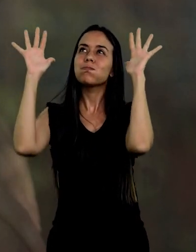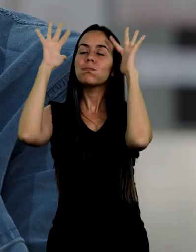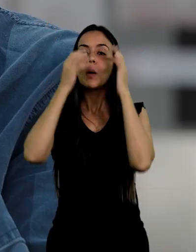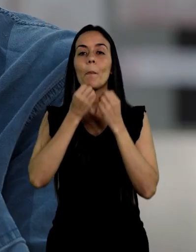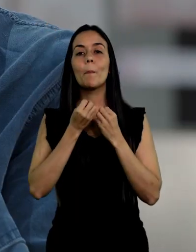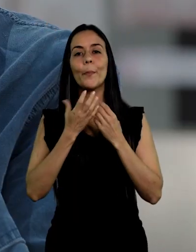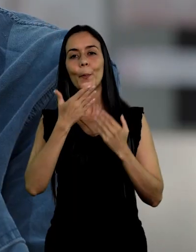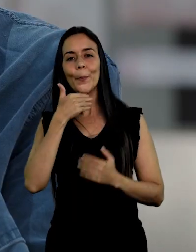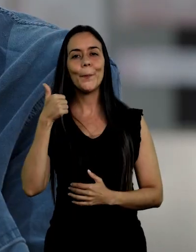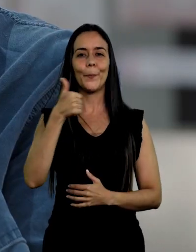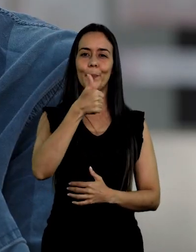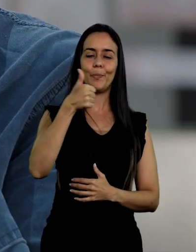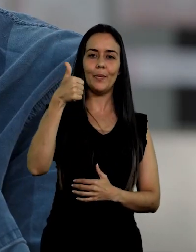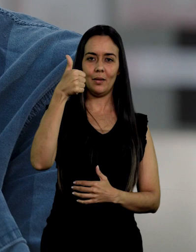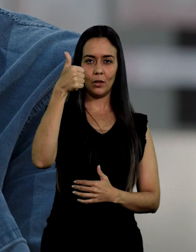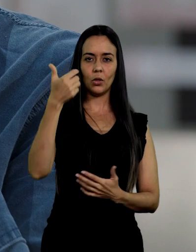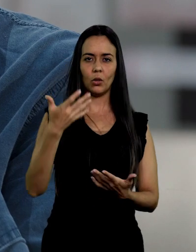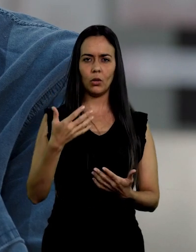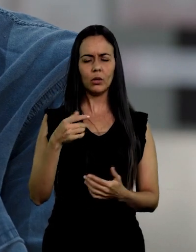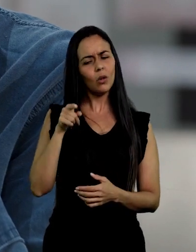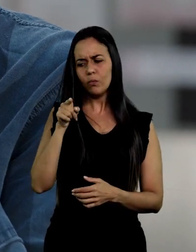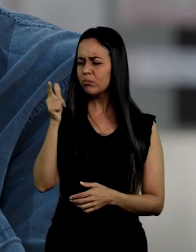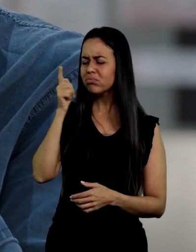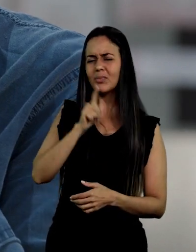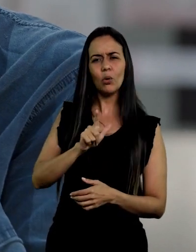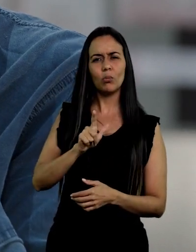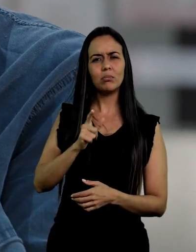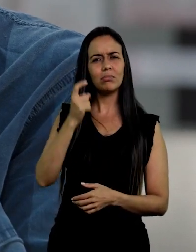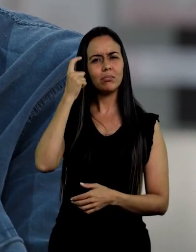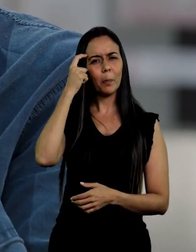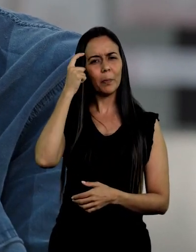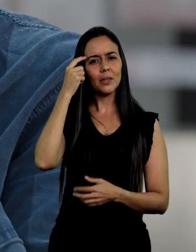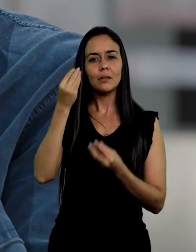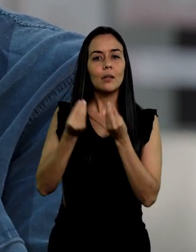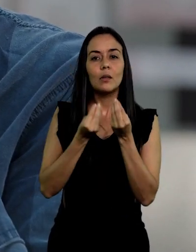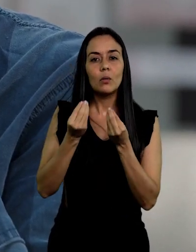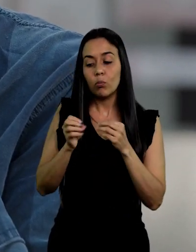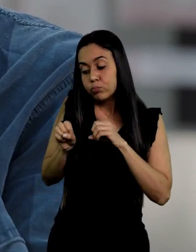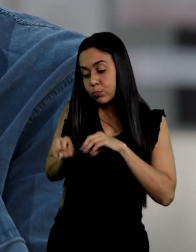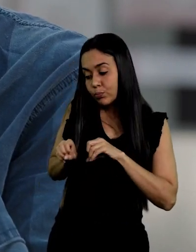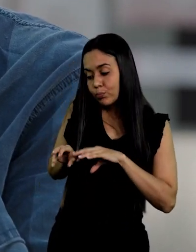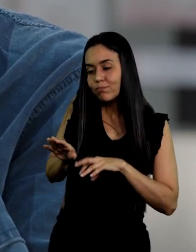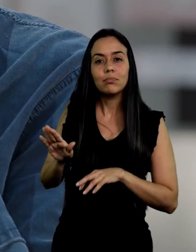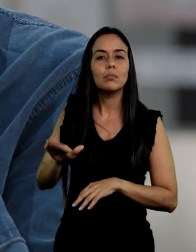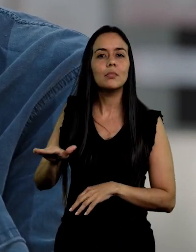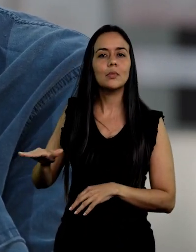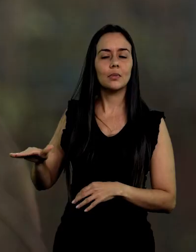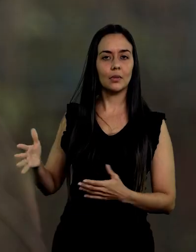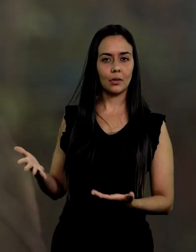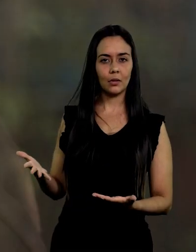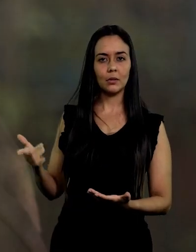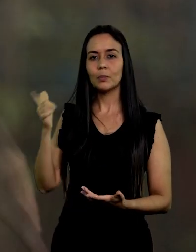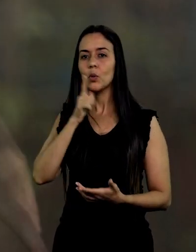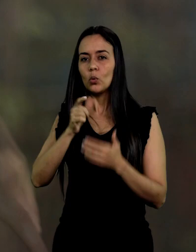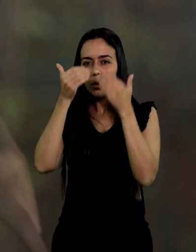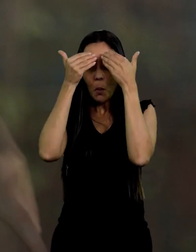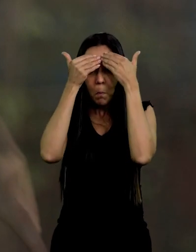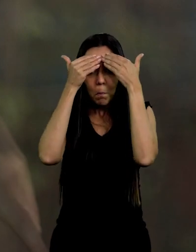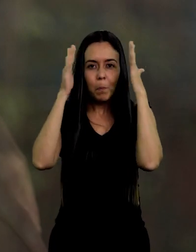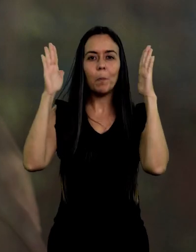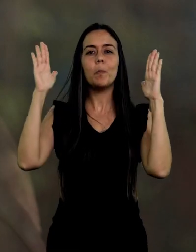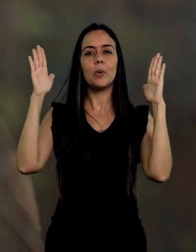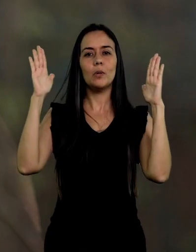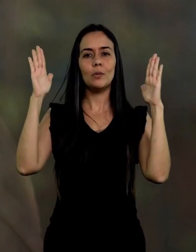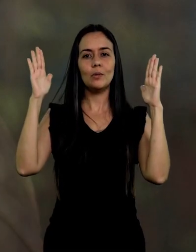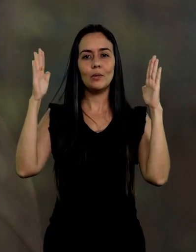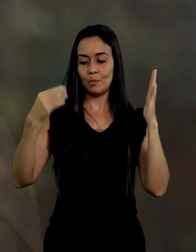Você consegue imaginar uma formação a serviço dessa da criação de um